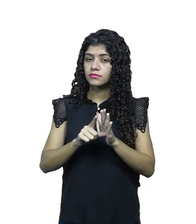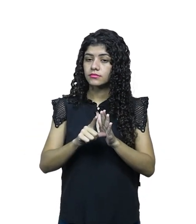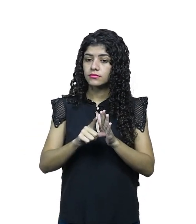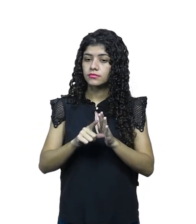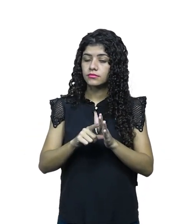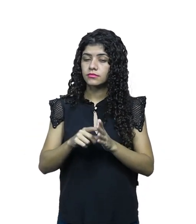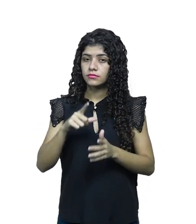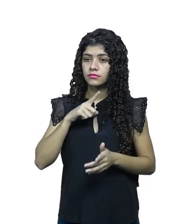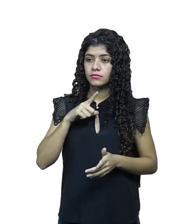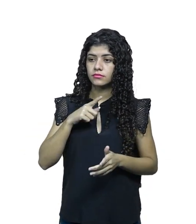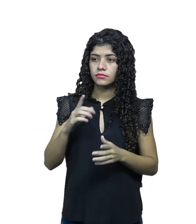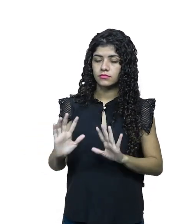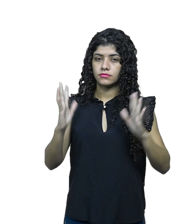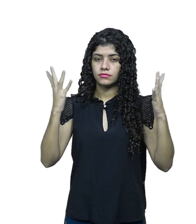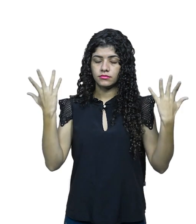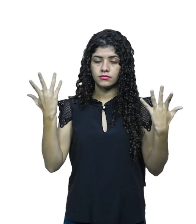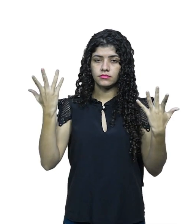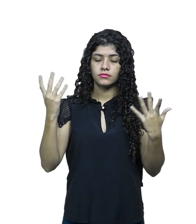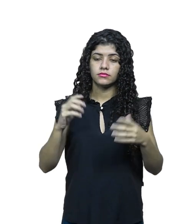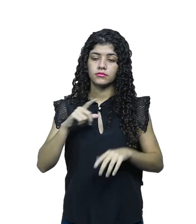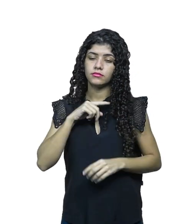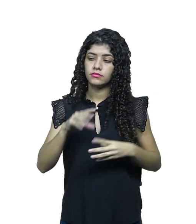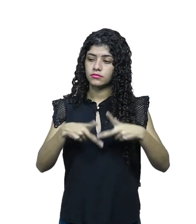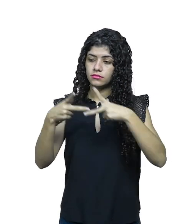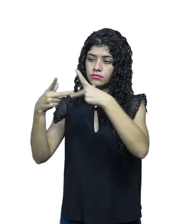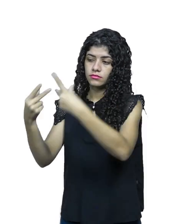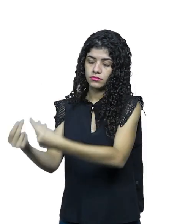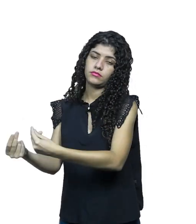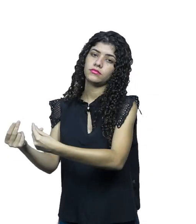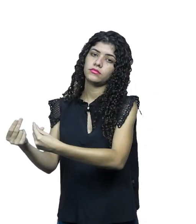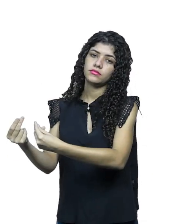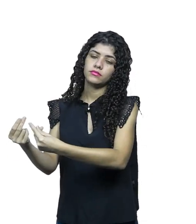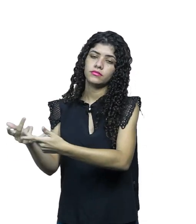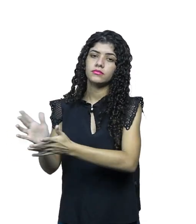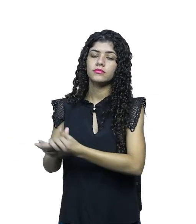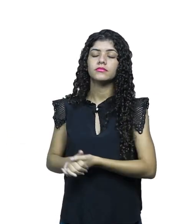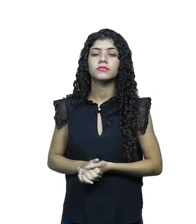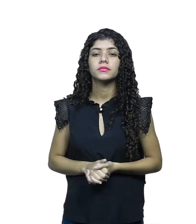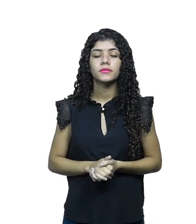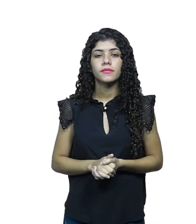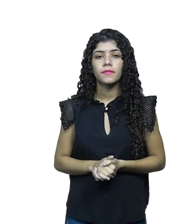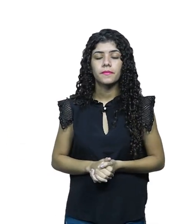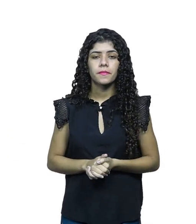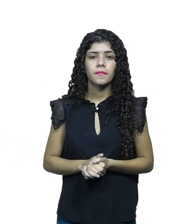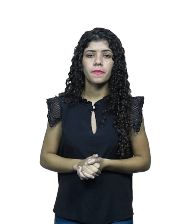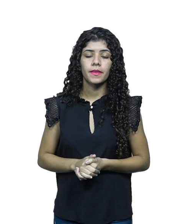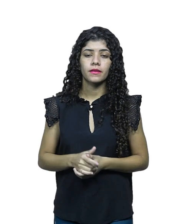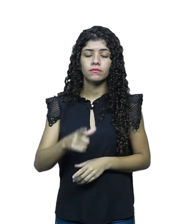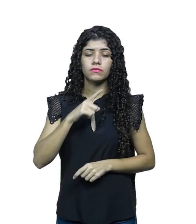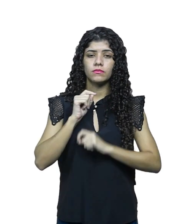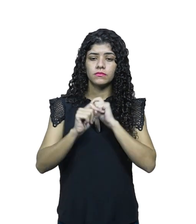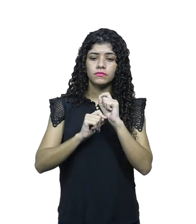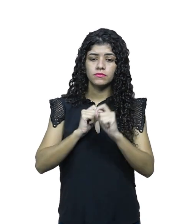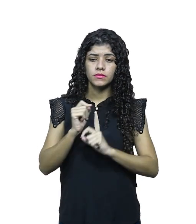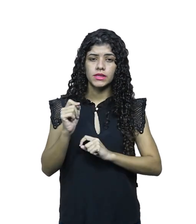trabalha. Antes, olha lá a temporalidade da ação. Antes desse evento, Val deu de presente de aniversário para a patroa